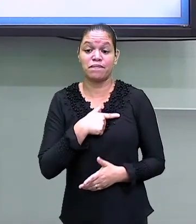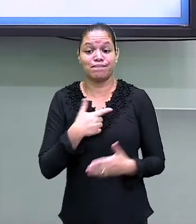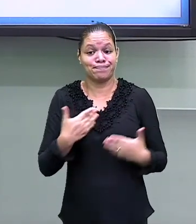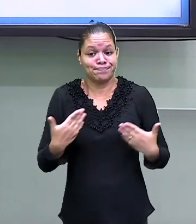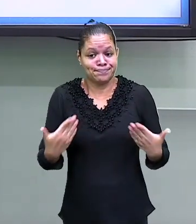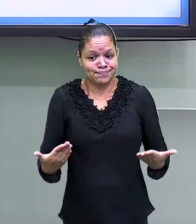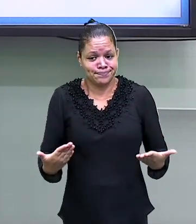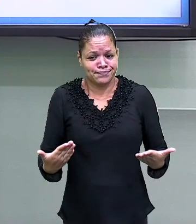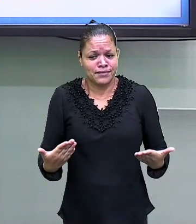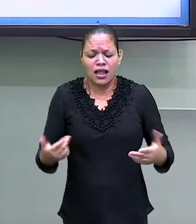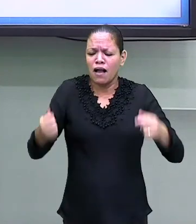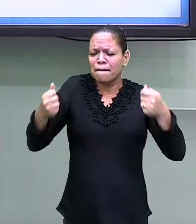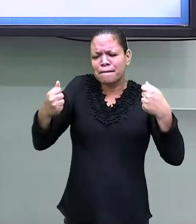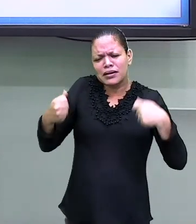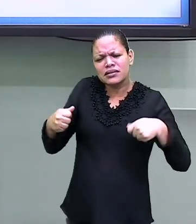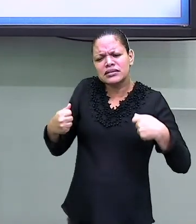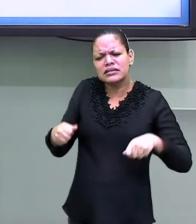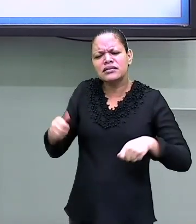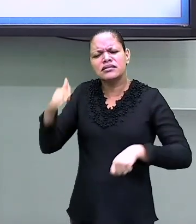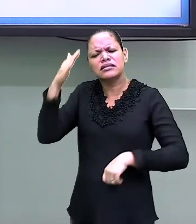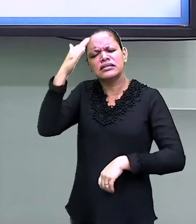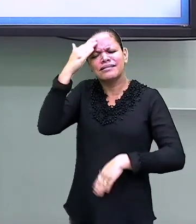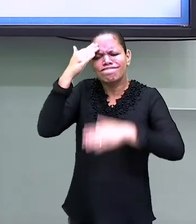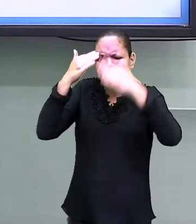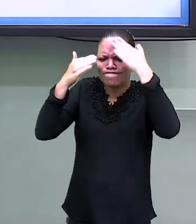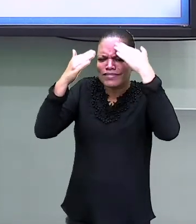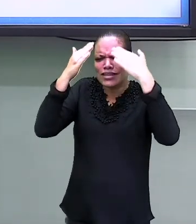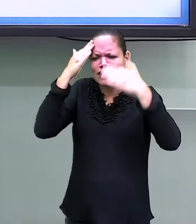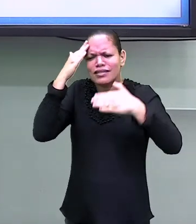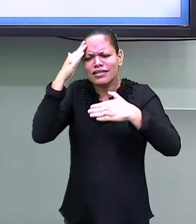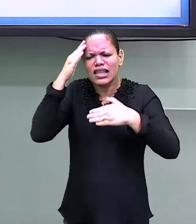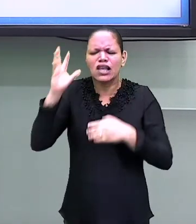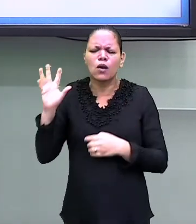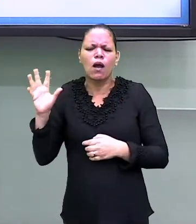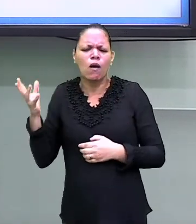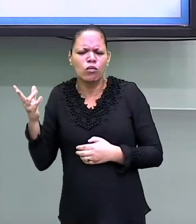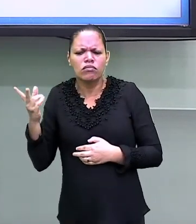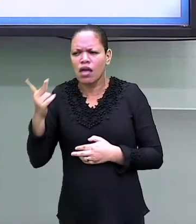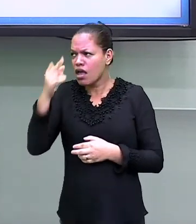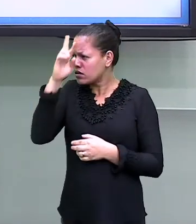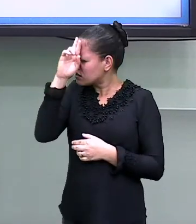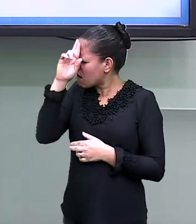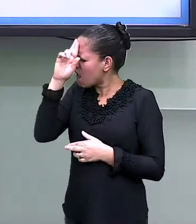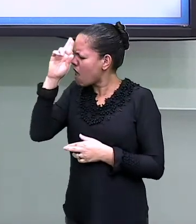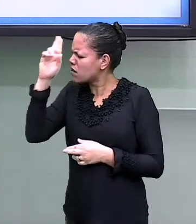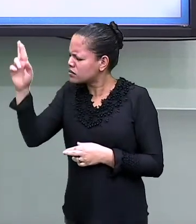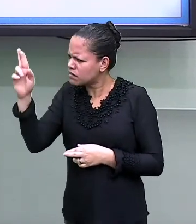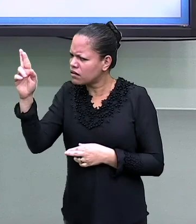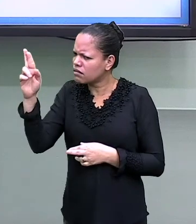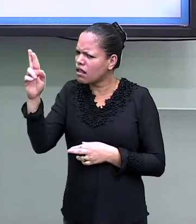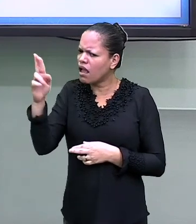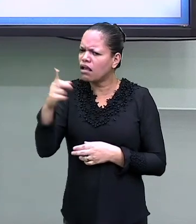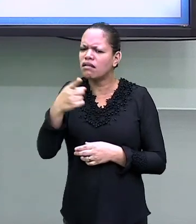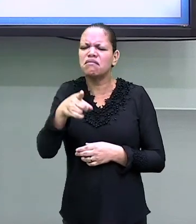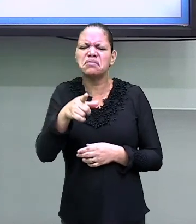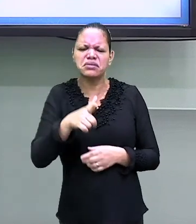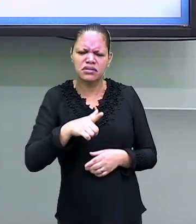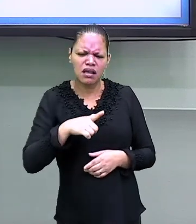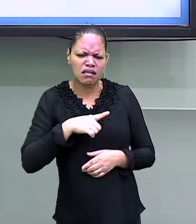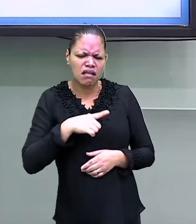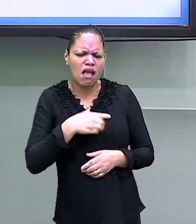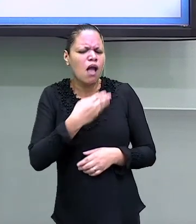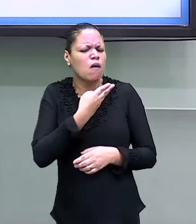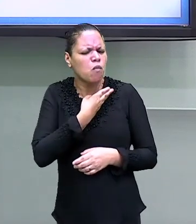ouvir aquela criança, entender o que passa na cabeça dela e respeitar. Se você tiver um colega na escola que tem